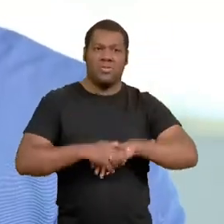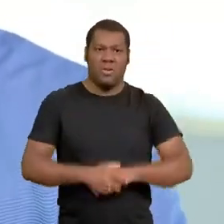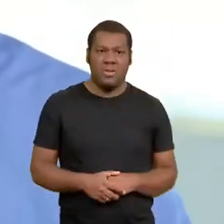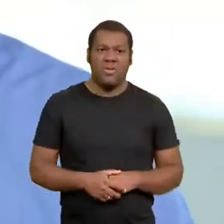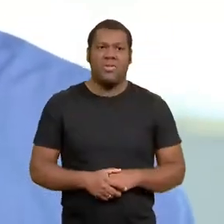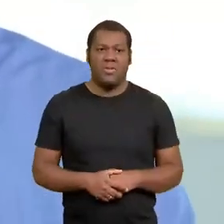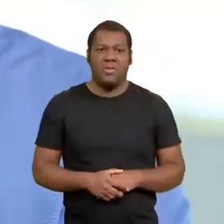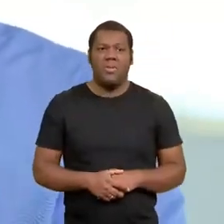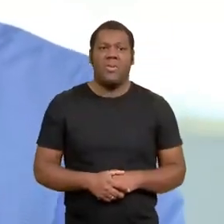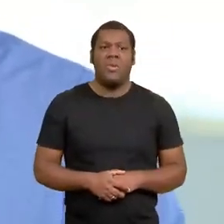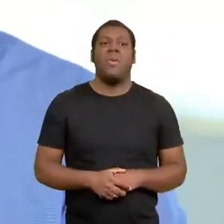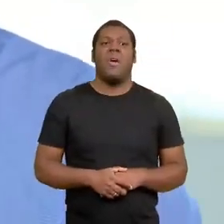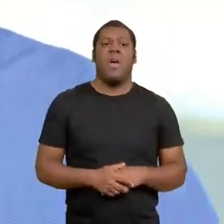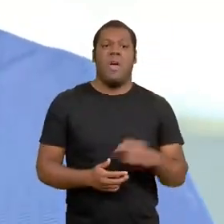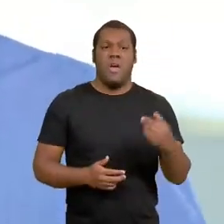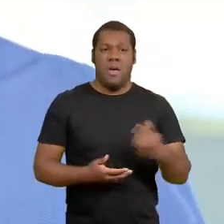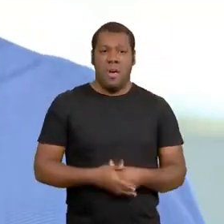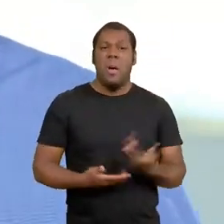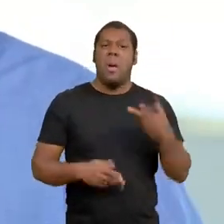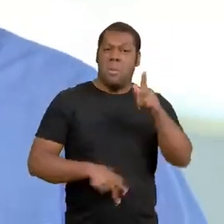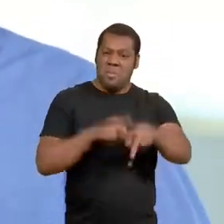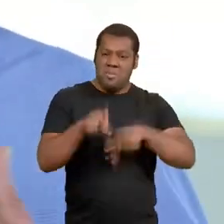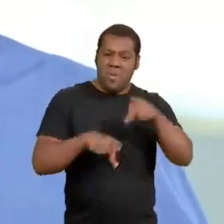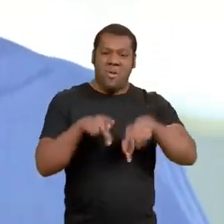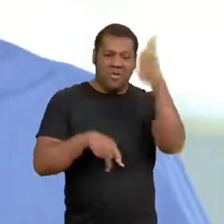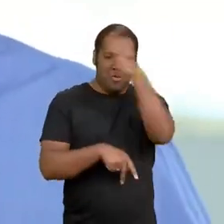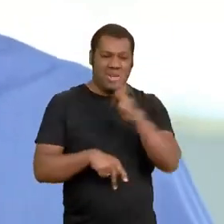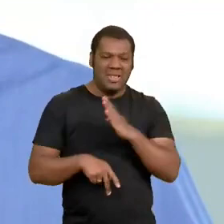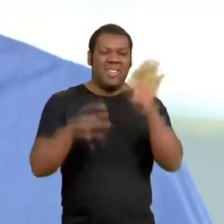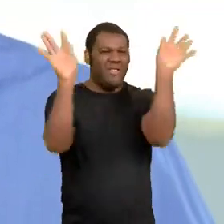vivendo melhor, mais feliz, mais alegre,